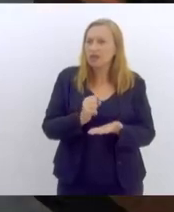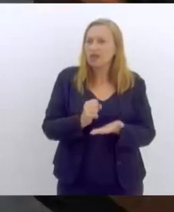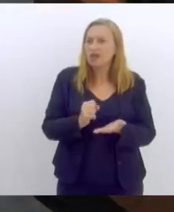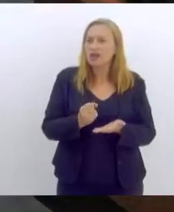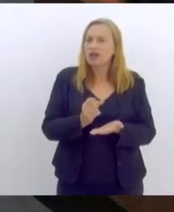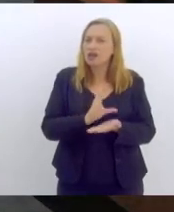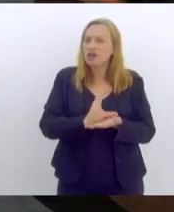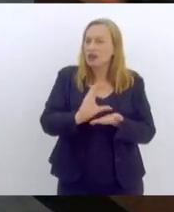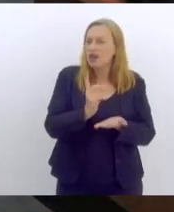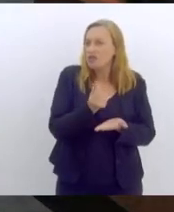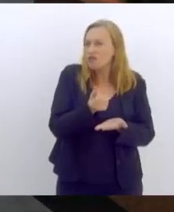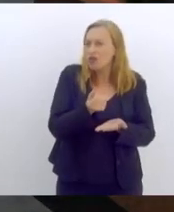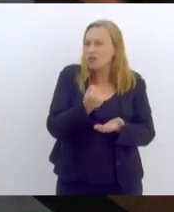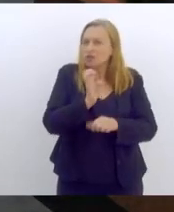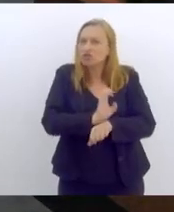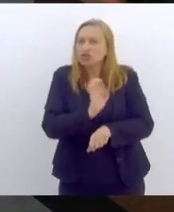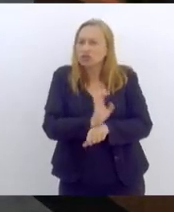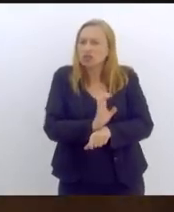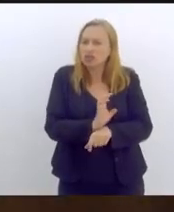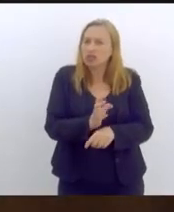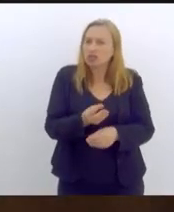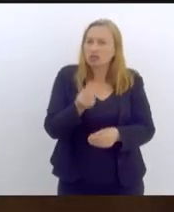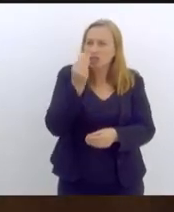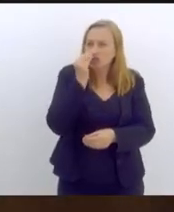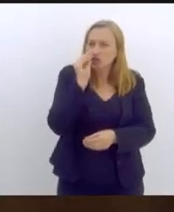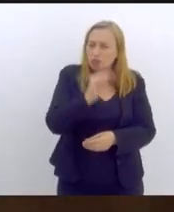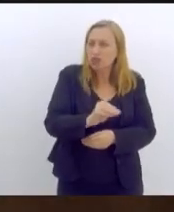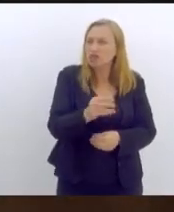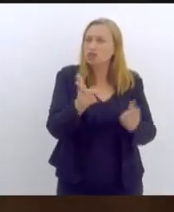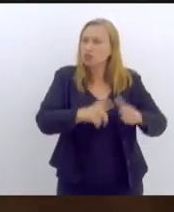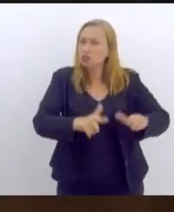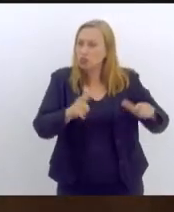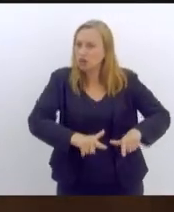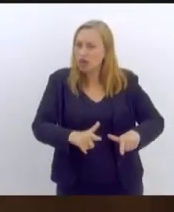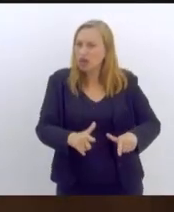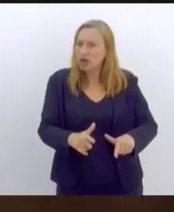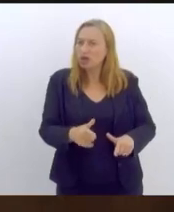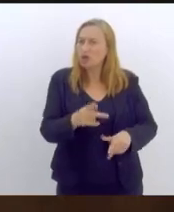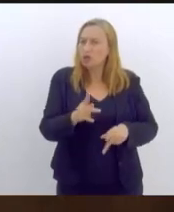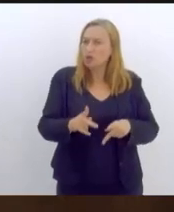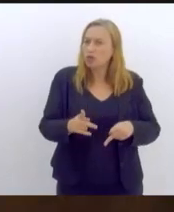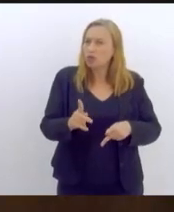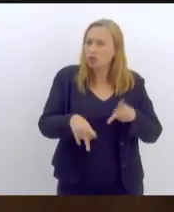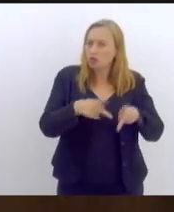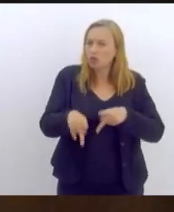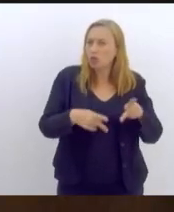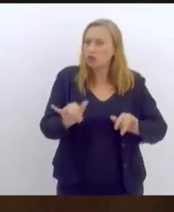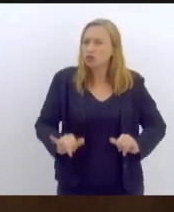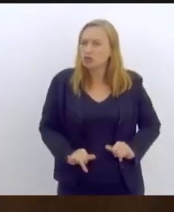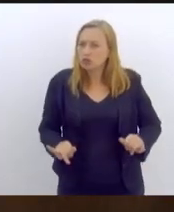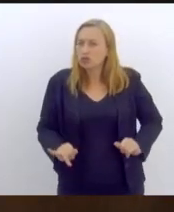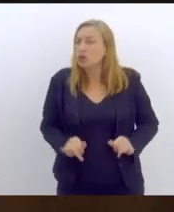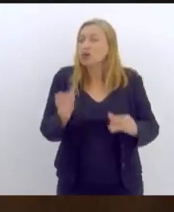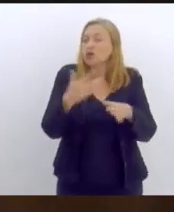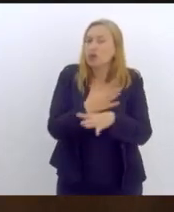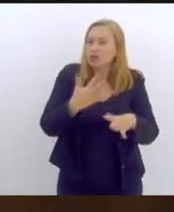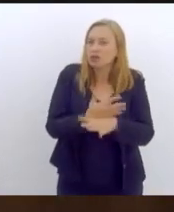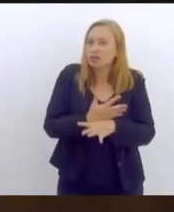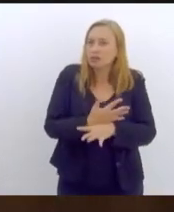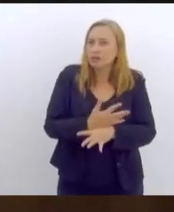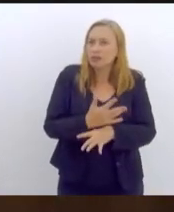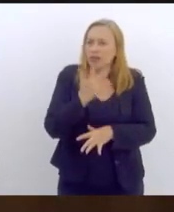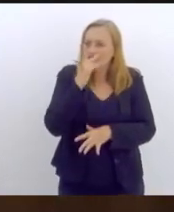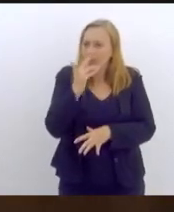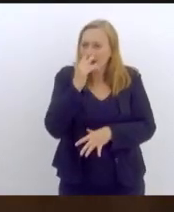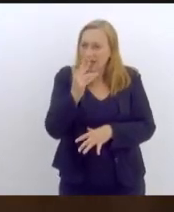E uma saúde combalida, falida. E a população passa por isso lá, isso não enxerga. Uma cidade que parece que passou